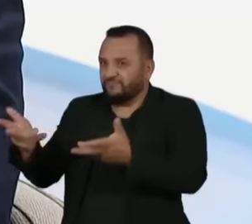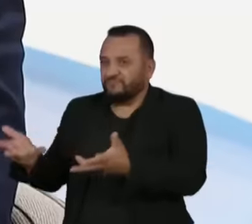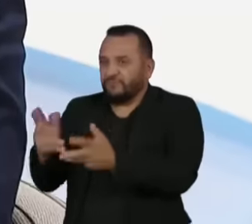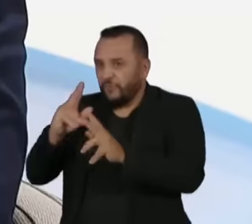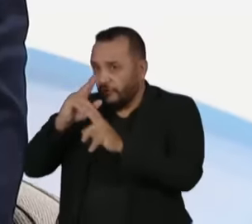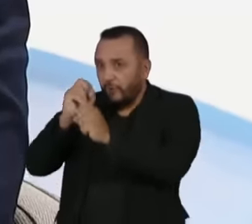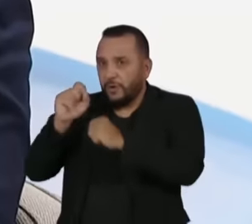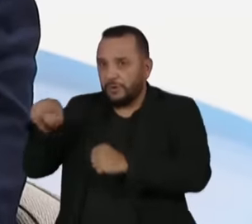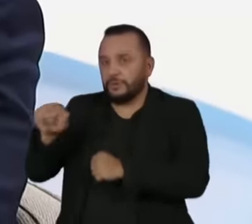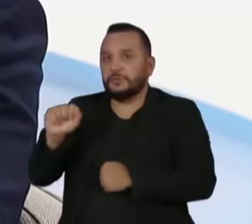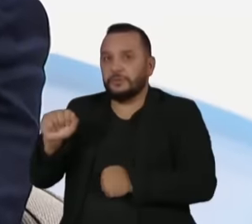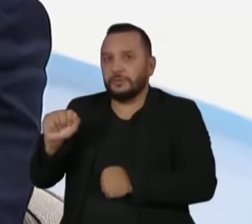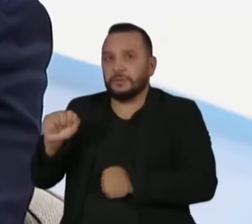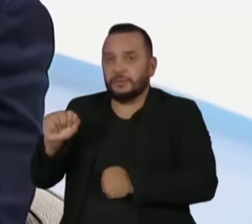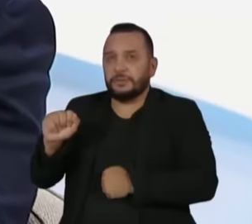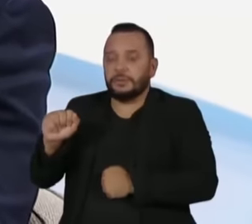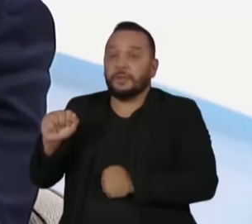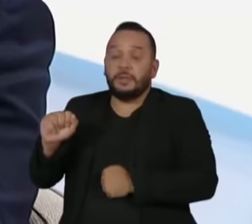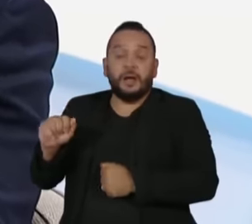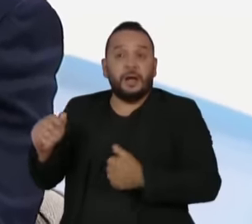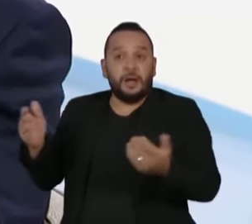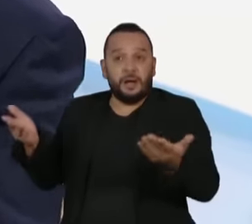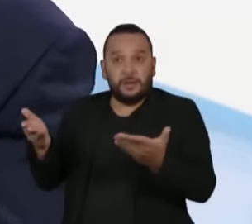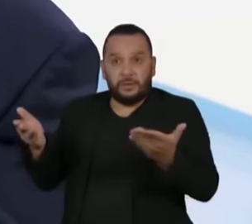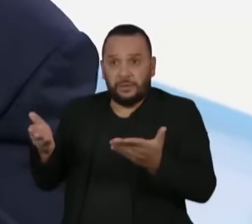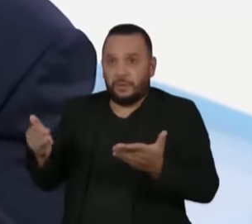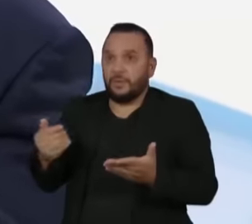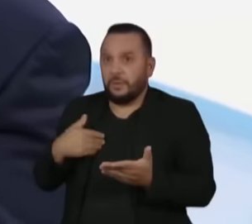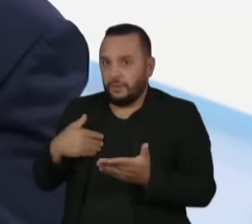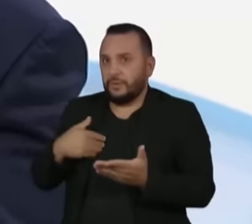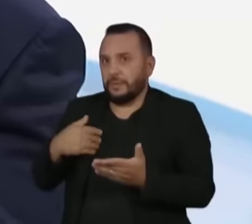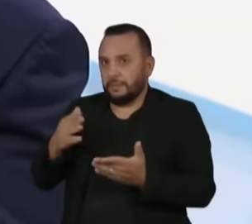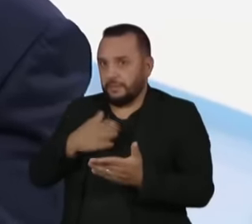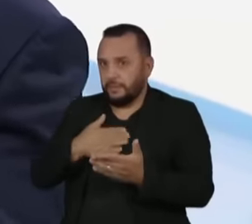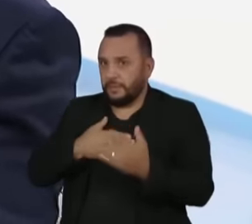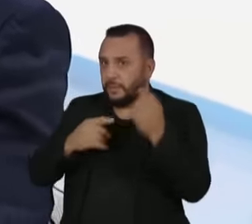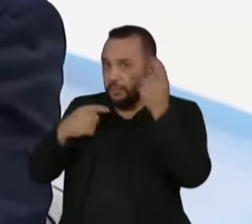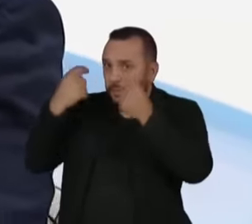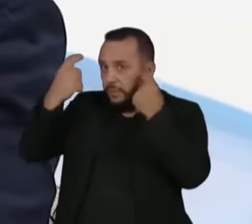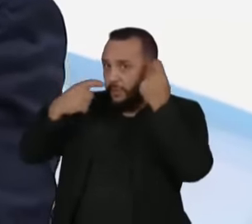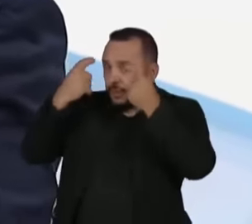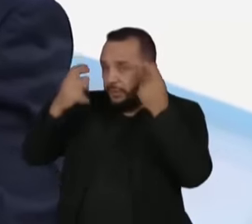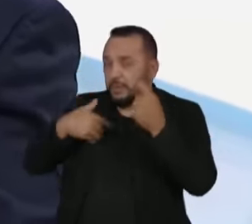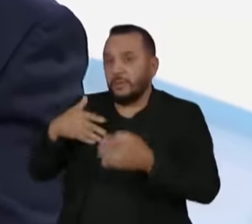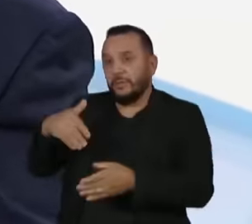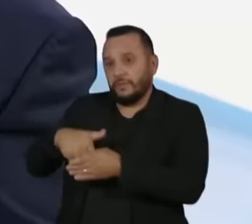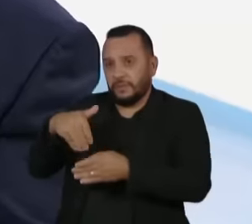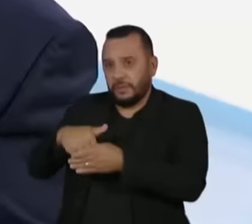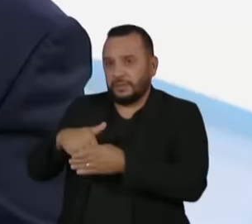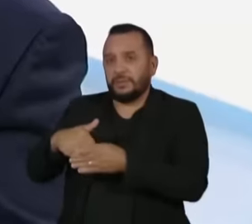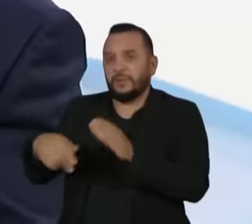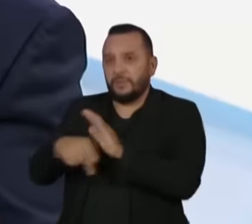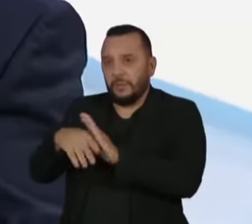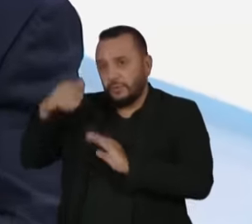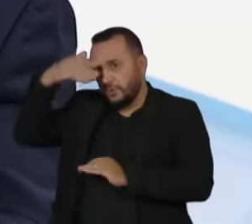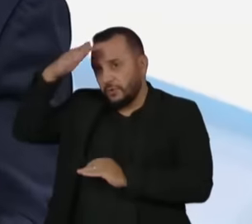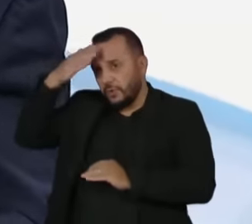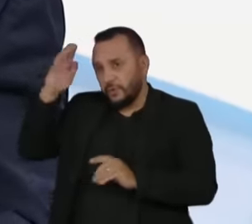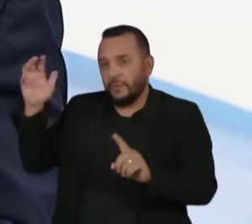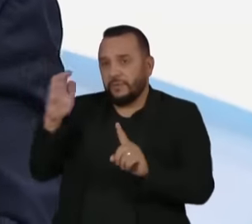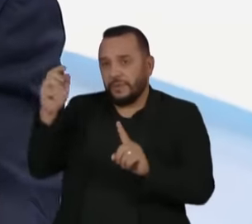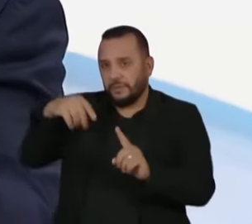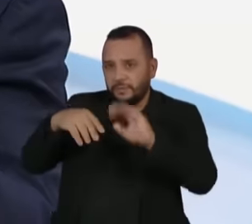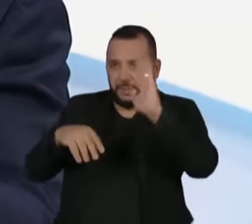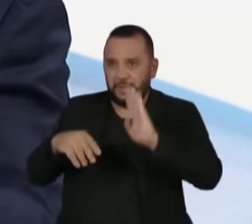hora que a coisa chega num ponto tão drástico, e o que eu estou falando é isso, a minha preocupação de a eleição do Trump influenciar aqui no Brasil de alguma forma, com